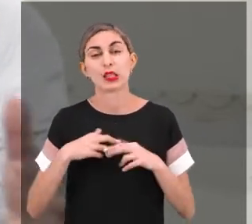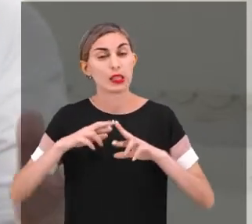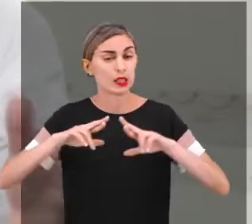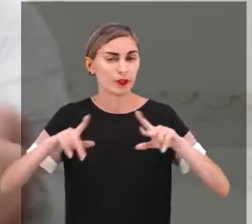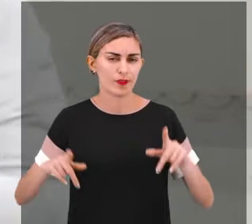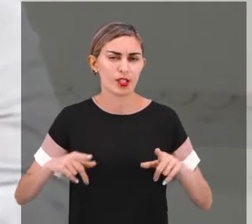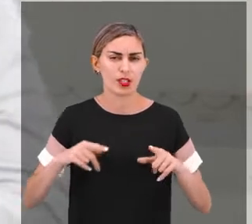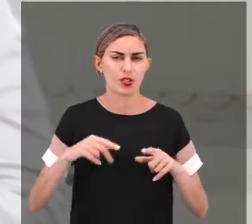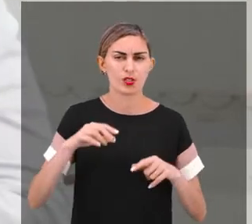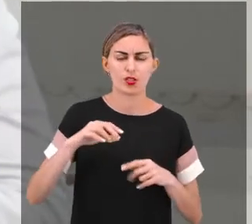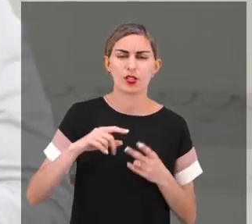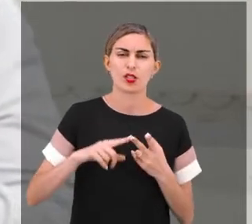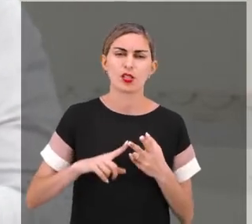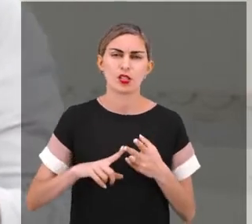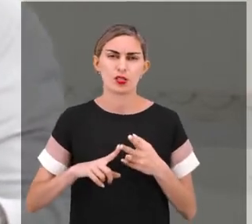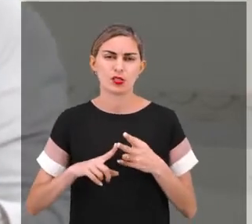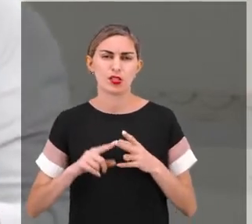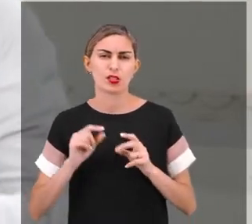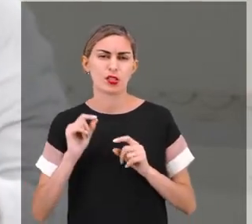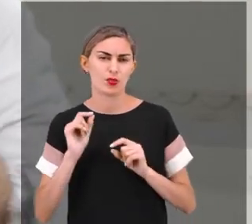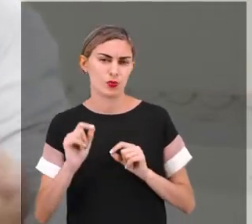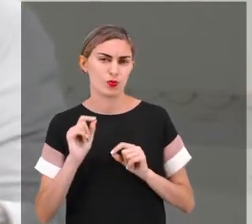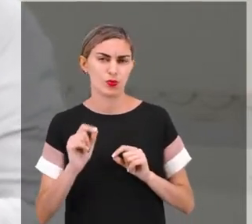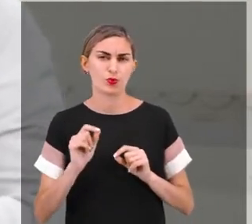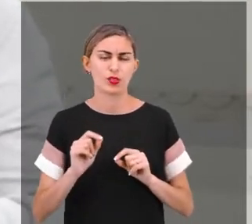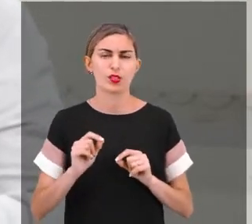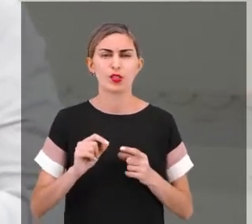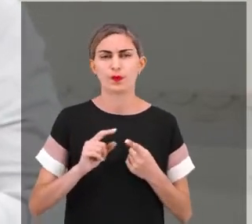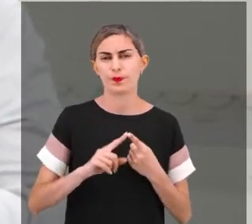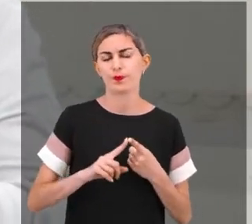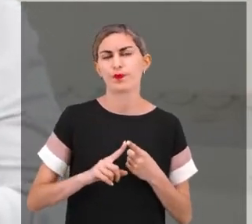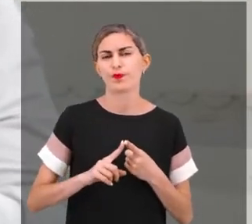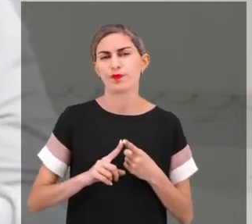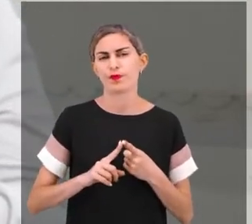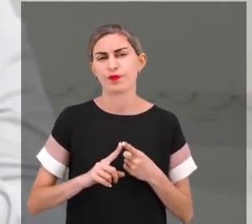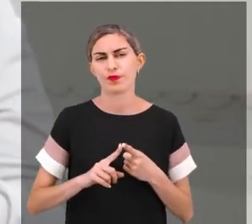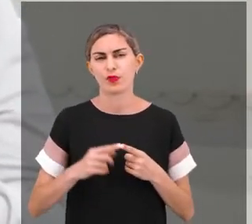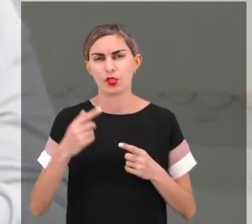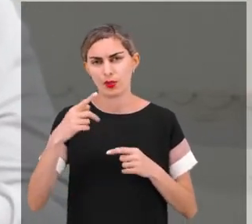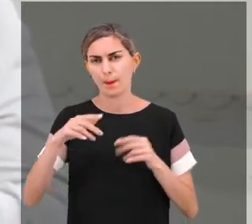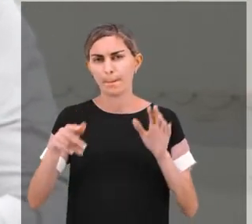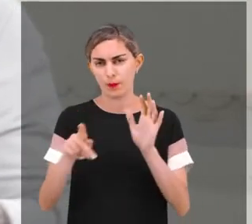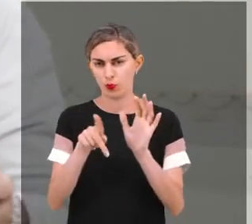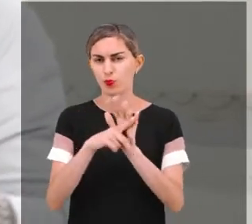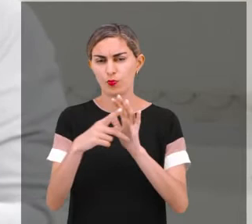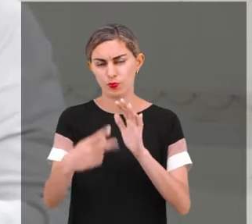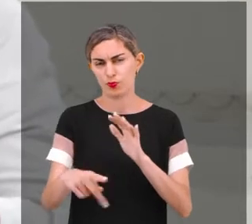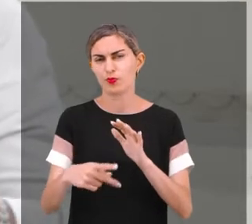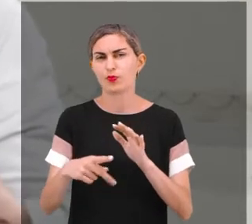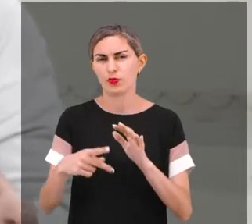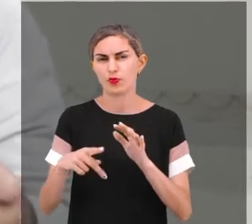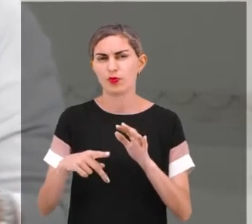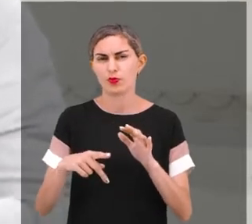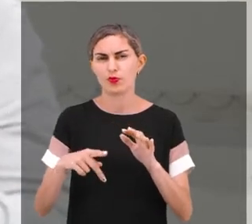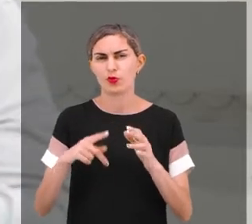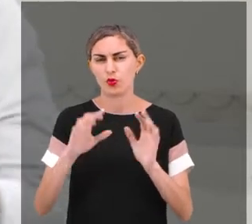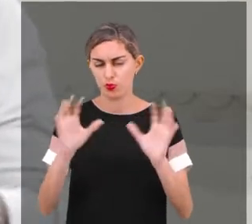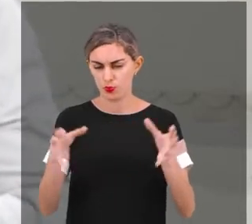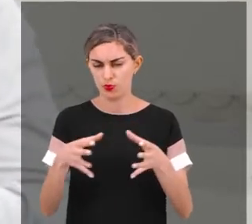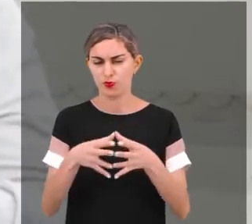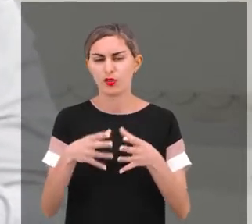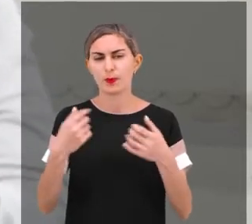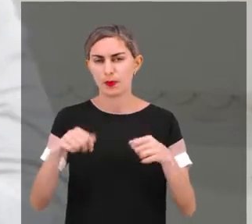A única diferença do SESMIT é que, nesse caso, os membros do serviço,